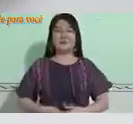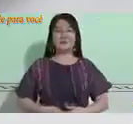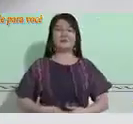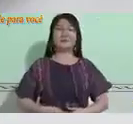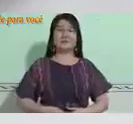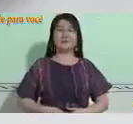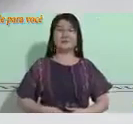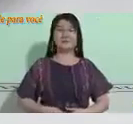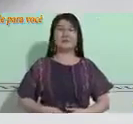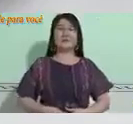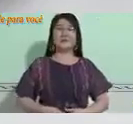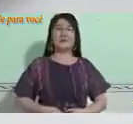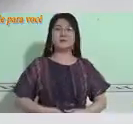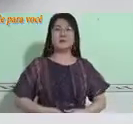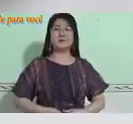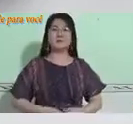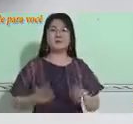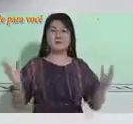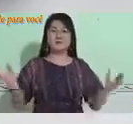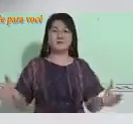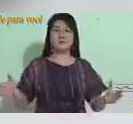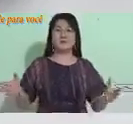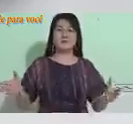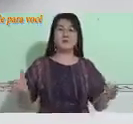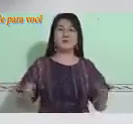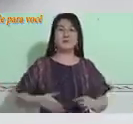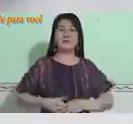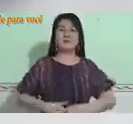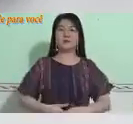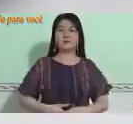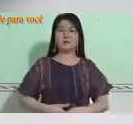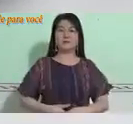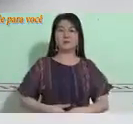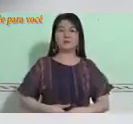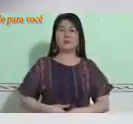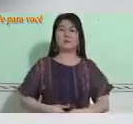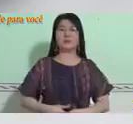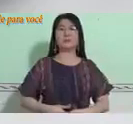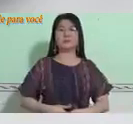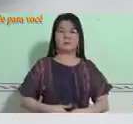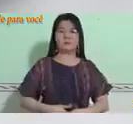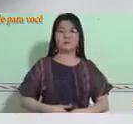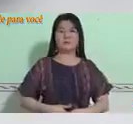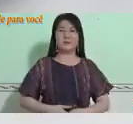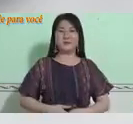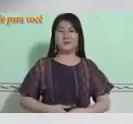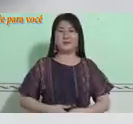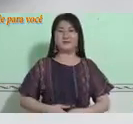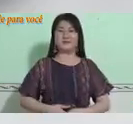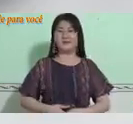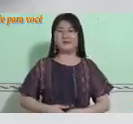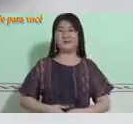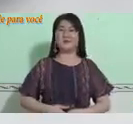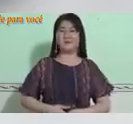O principal sintoma da asma é a falta de ar que pode surgir de forma repentina após estar exposto a um determinado fator